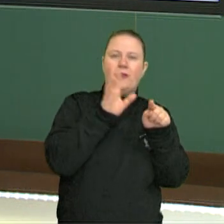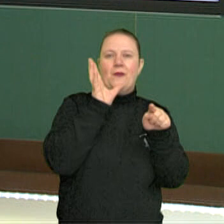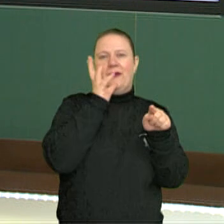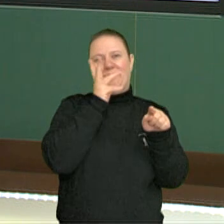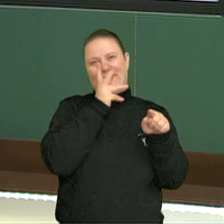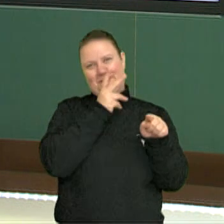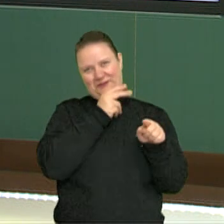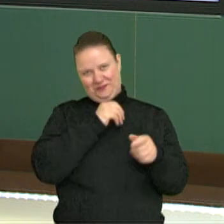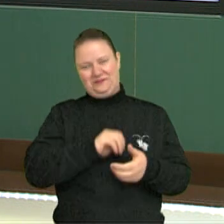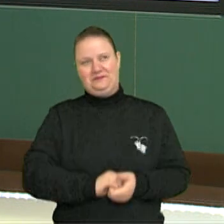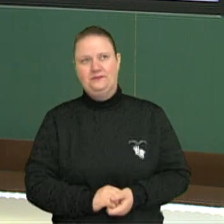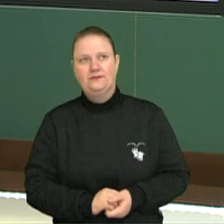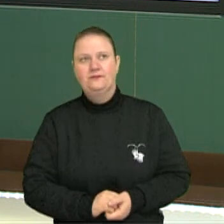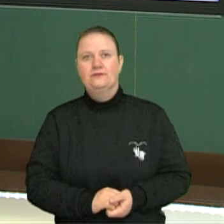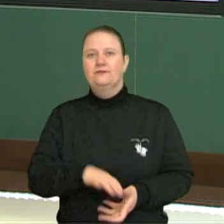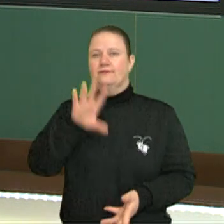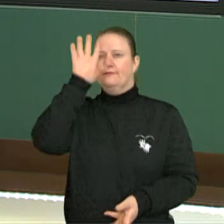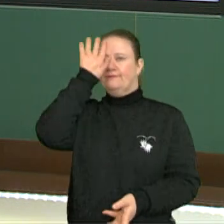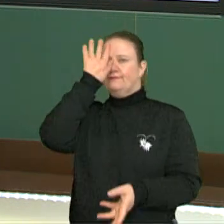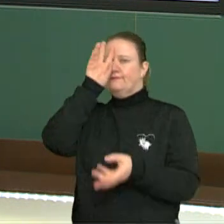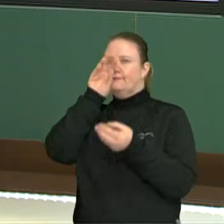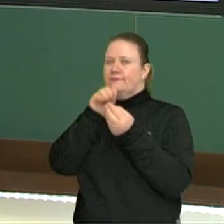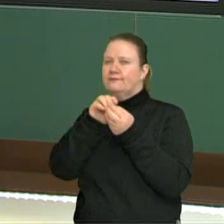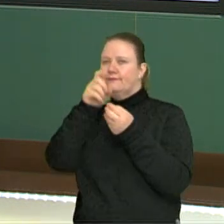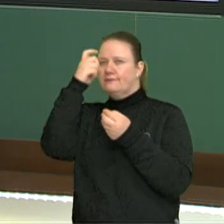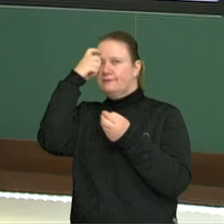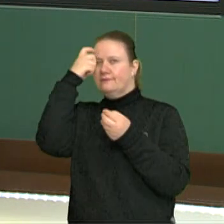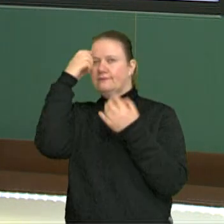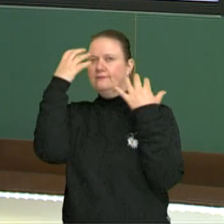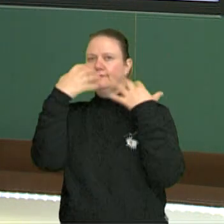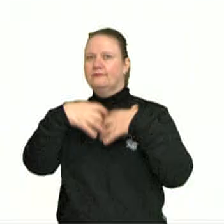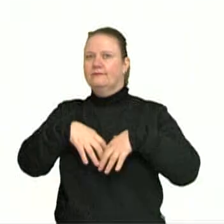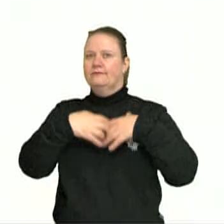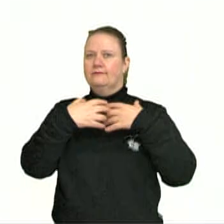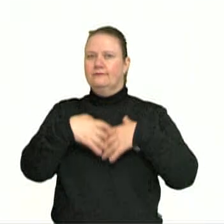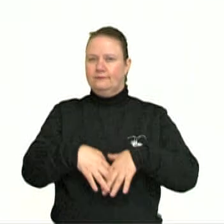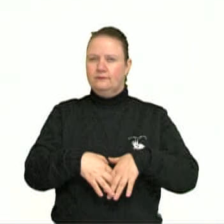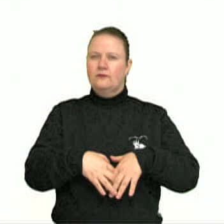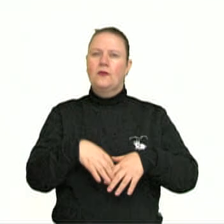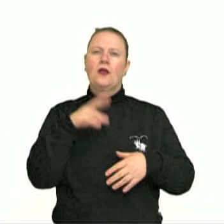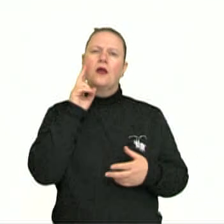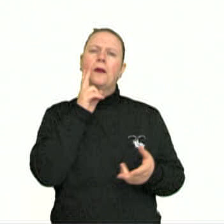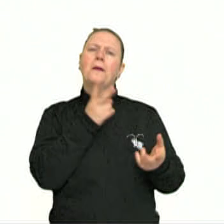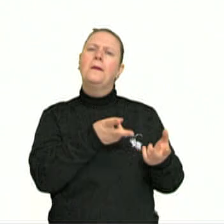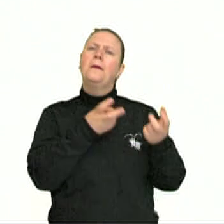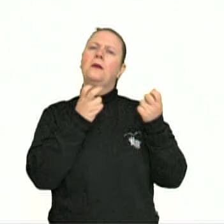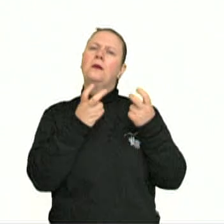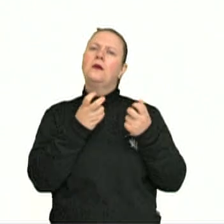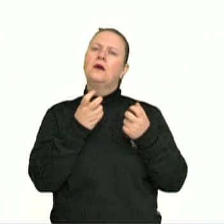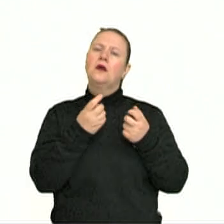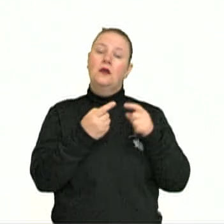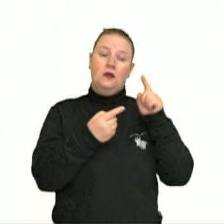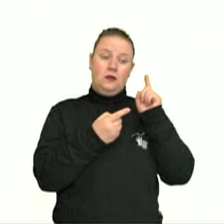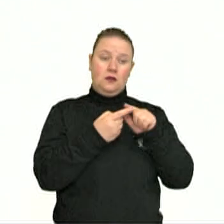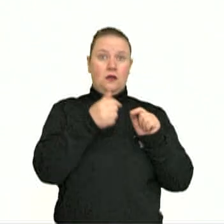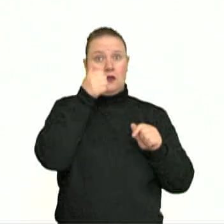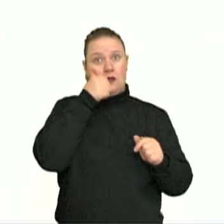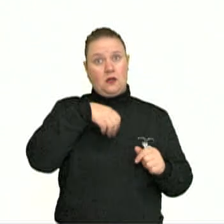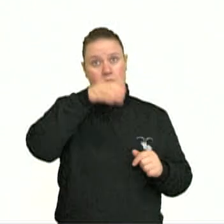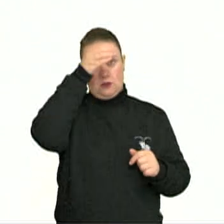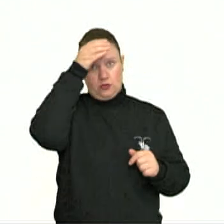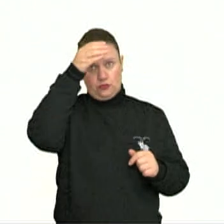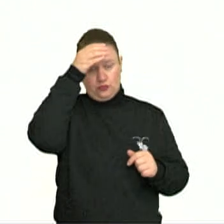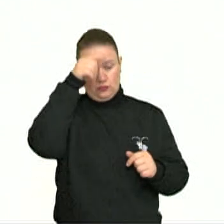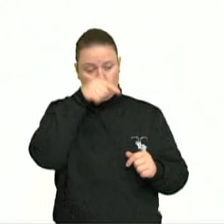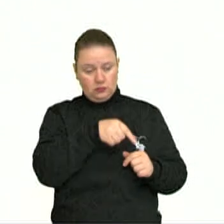Beleza. Então, vamos fazer uma reflexão, né? Repare que as duas questões do relógio, na casa da tia Zureide, embora tenha